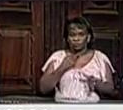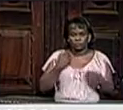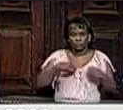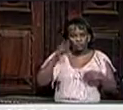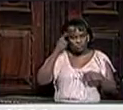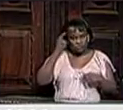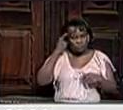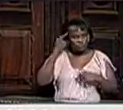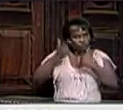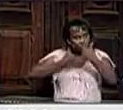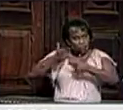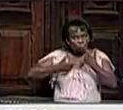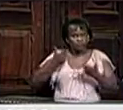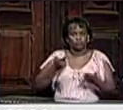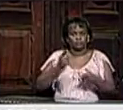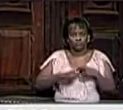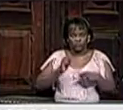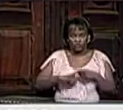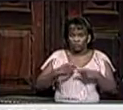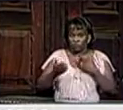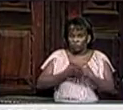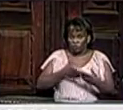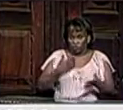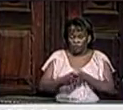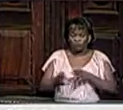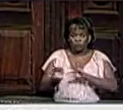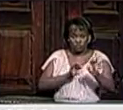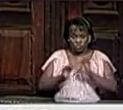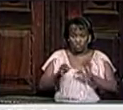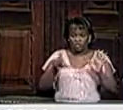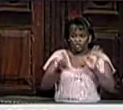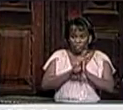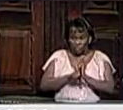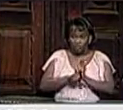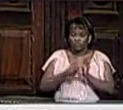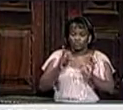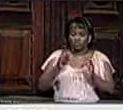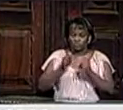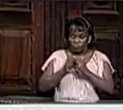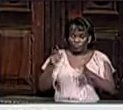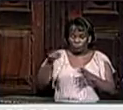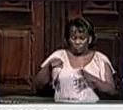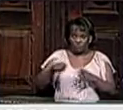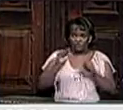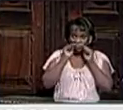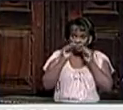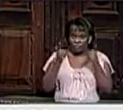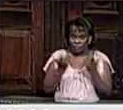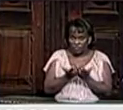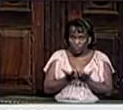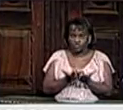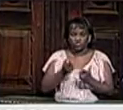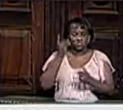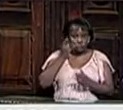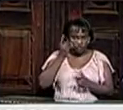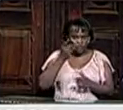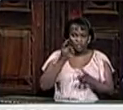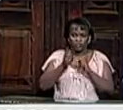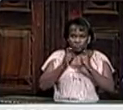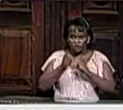Até porque qualquer projeto de lei que entre nessa casa, existe